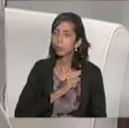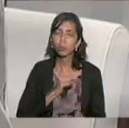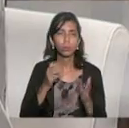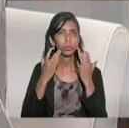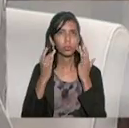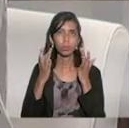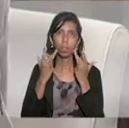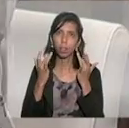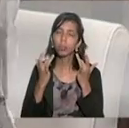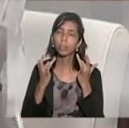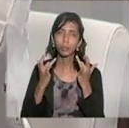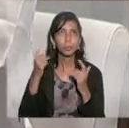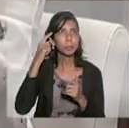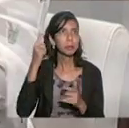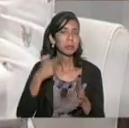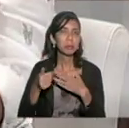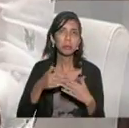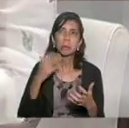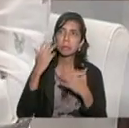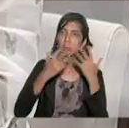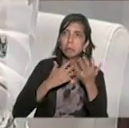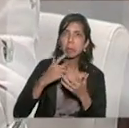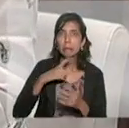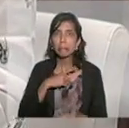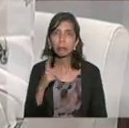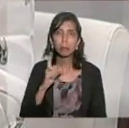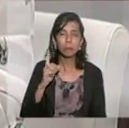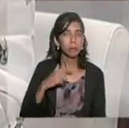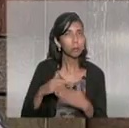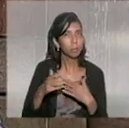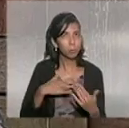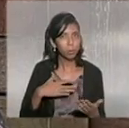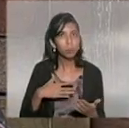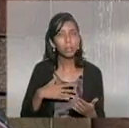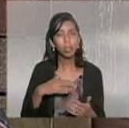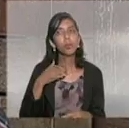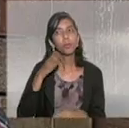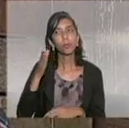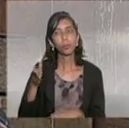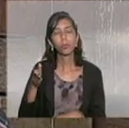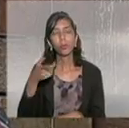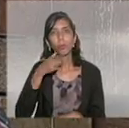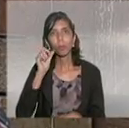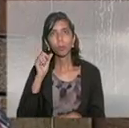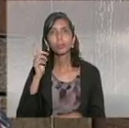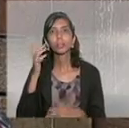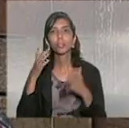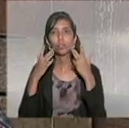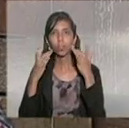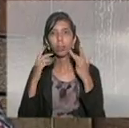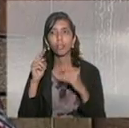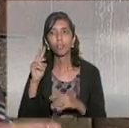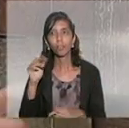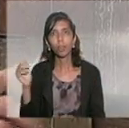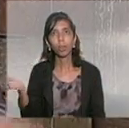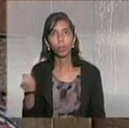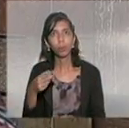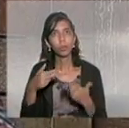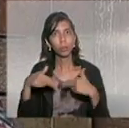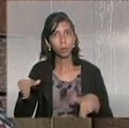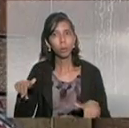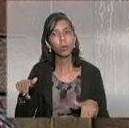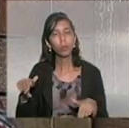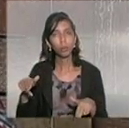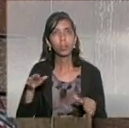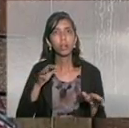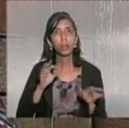adora teatro, adoro né? teatro, O negócio é teatro, não importa se musical ou não, né? Ontem eu estive no Teatro Glaucio Gil, que é onde nós vamos estrear, vamos fazer uma temporada